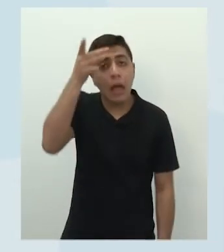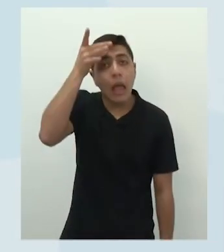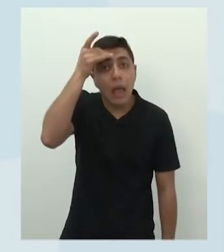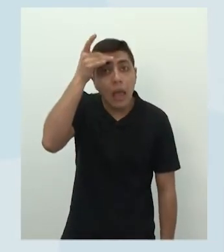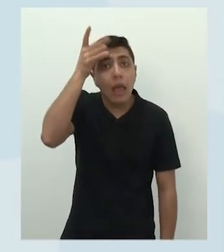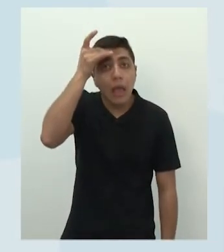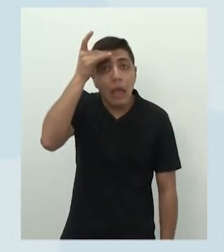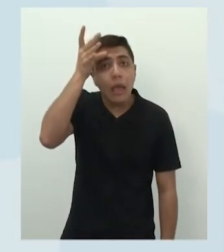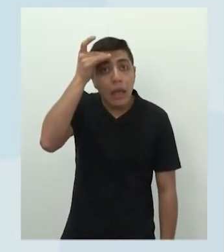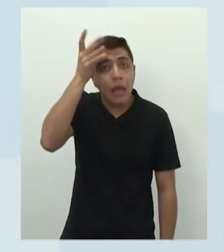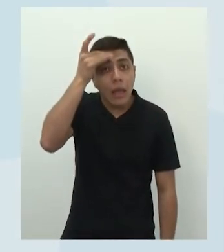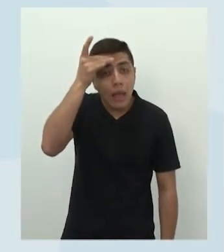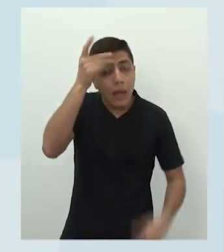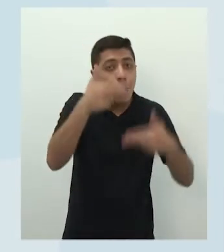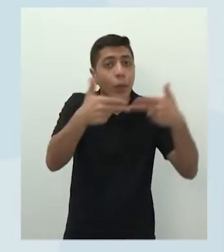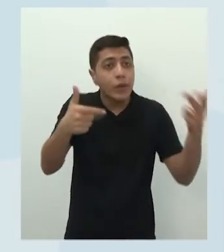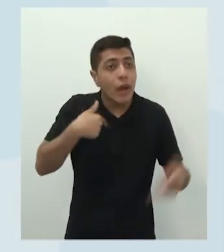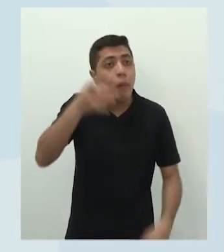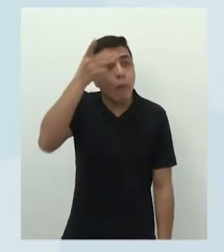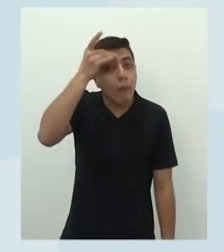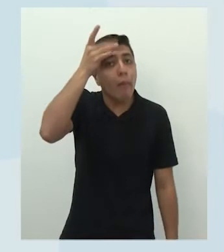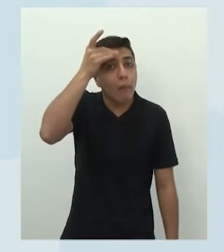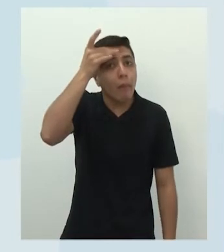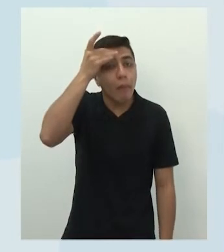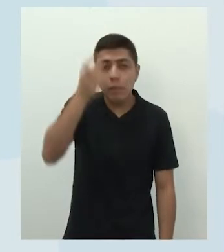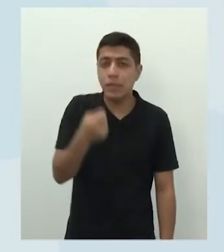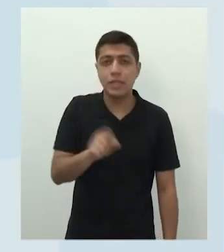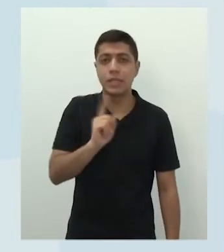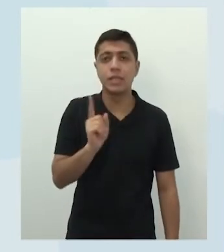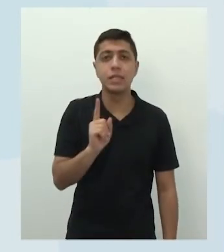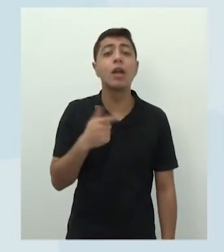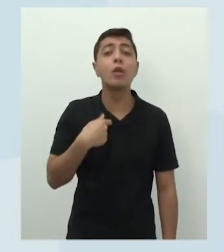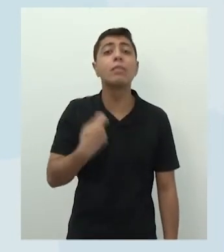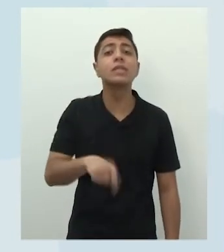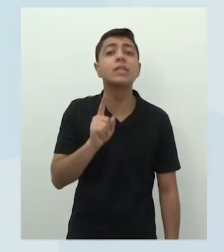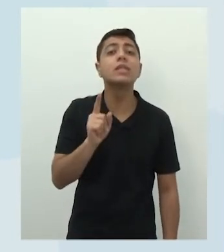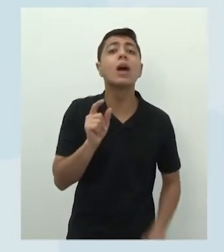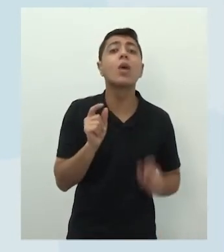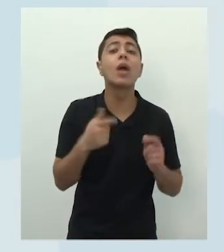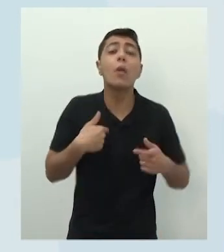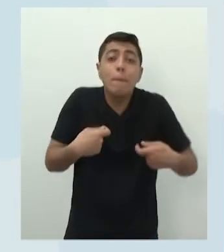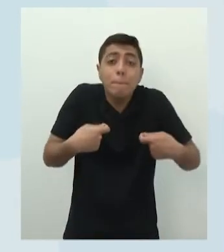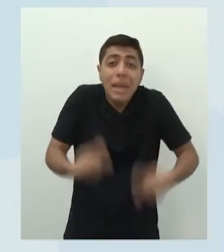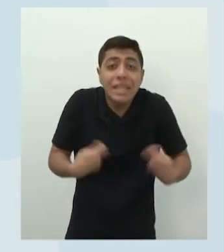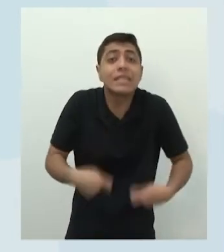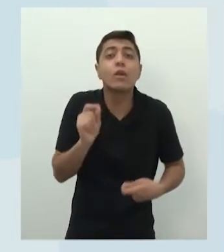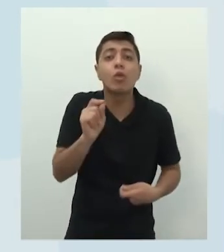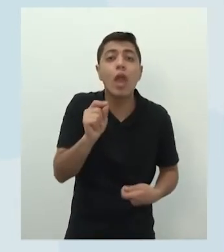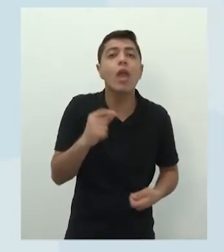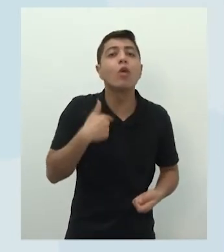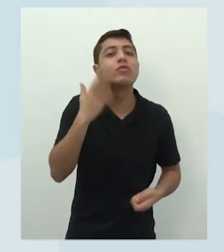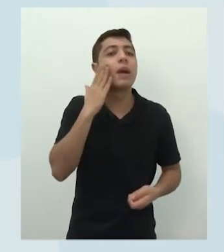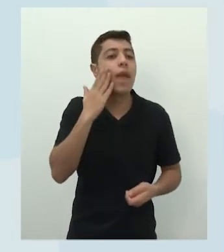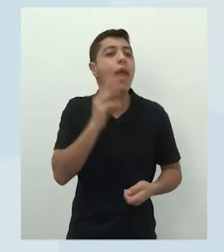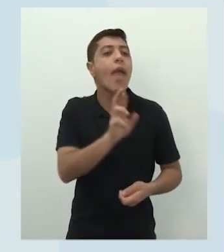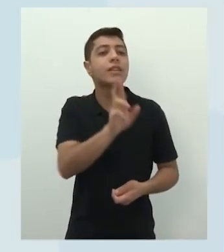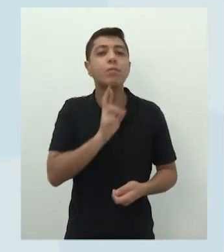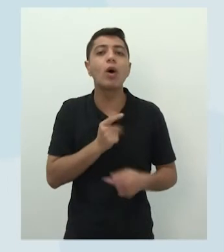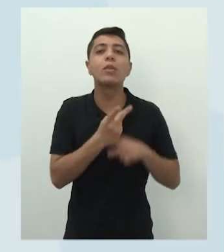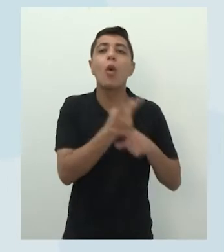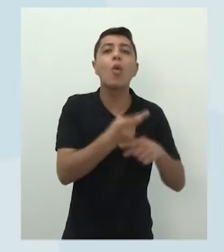conhecimento está nos meus amigos. Eu guardo meu conhecimento nos meus amigos. Isso hoje para a formação, para o